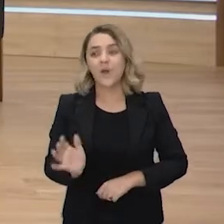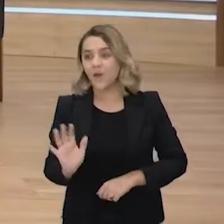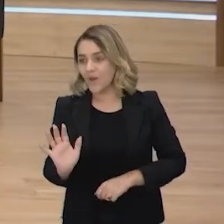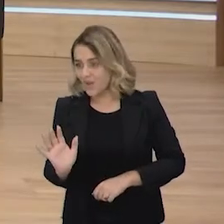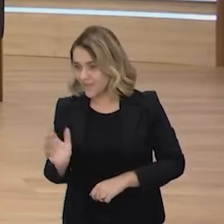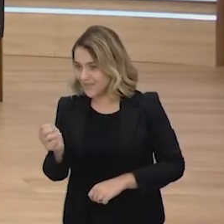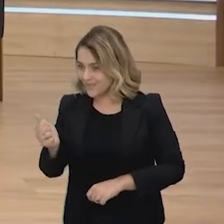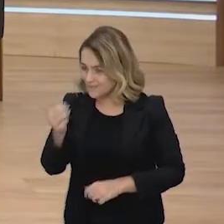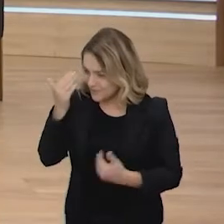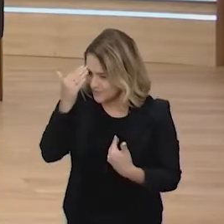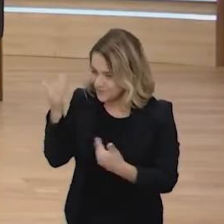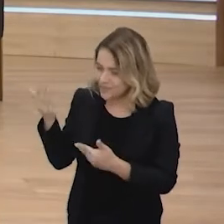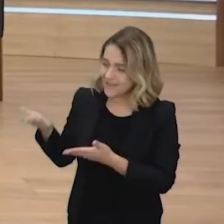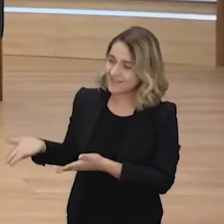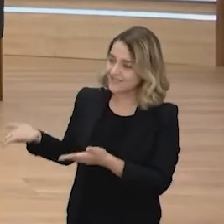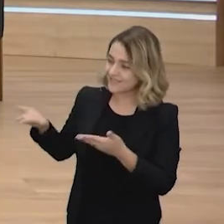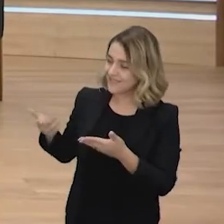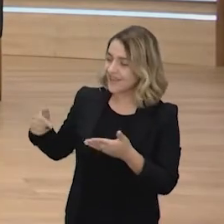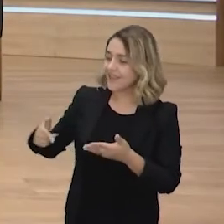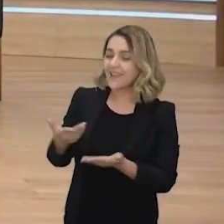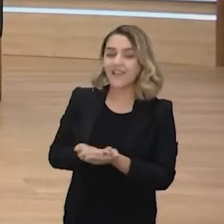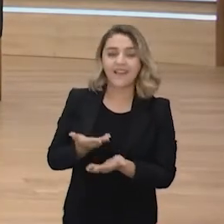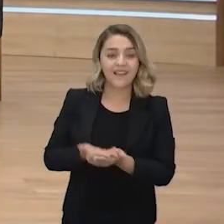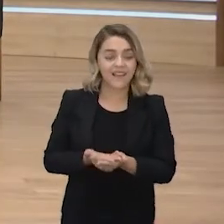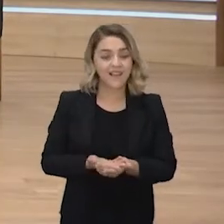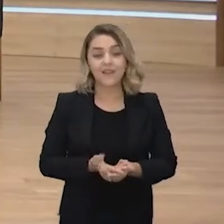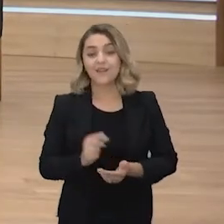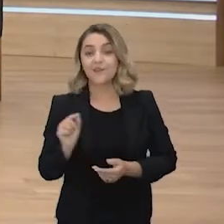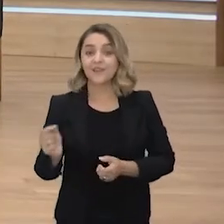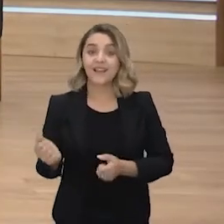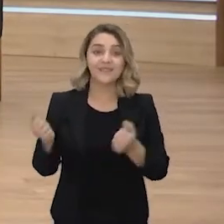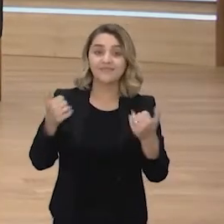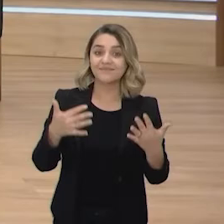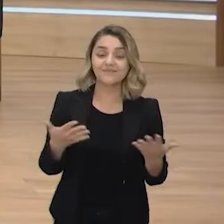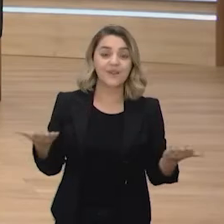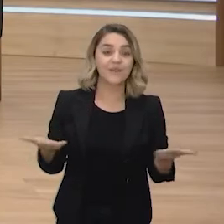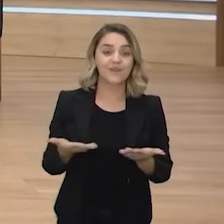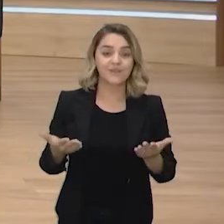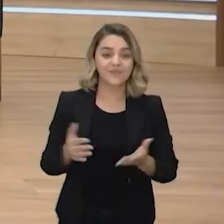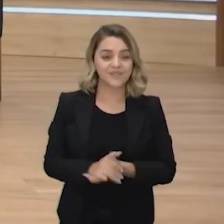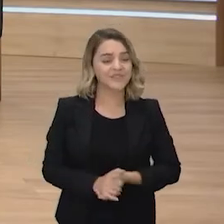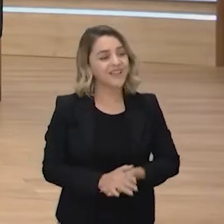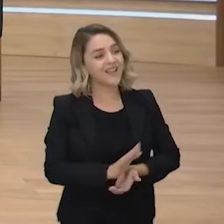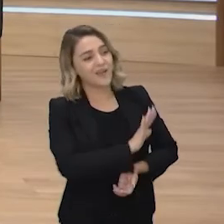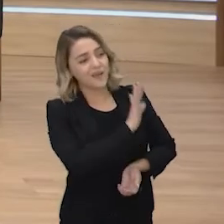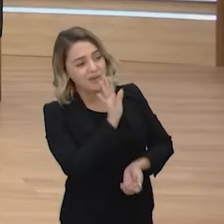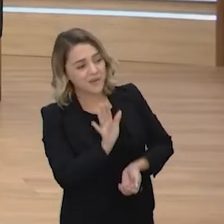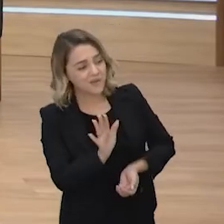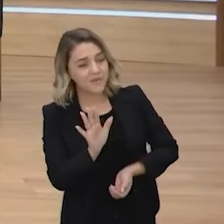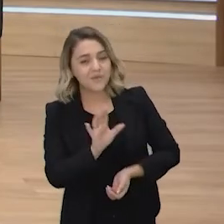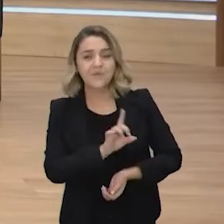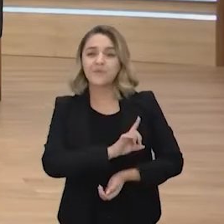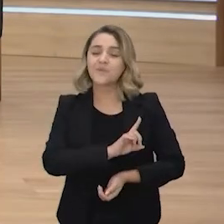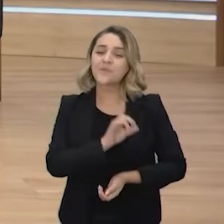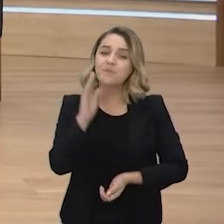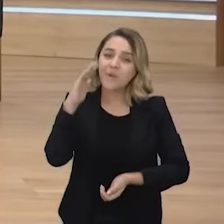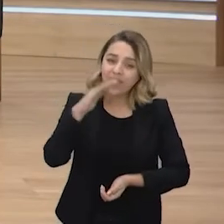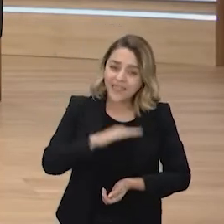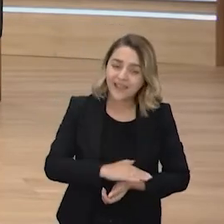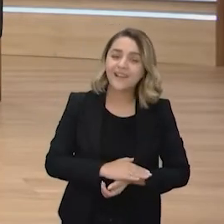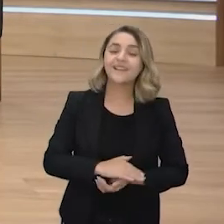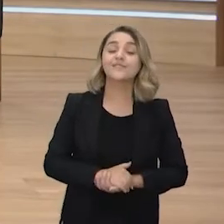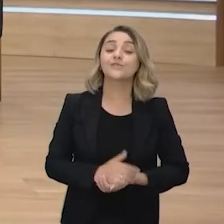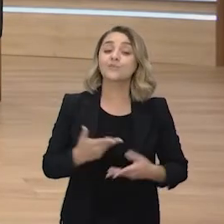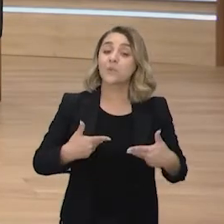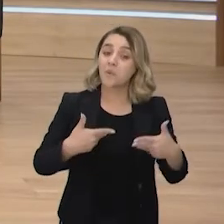por você ter vindo aqui para a nossa aula. Vamos ver o que ela trouxe para a gente hoje. Tá bom. Pessoal, boa tarde. Muito obrigada